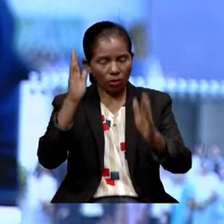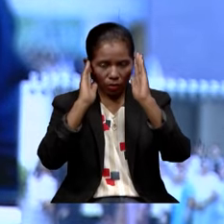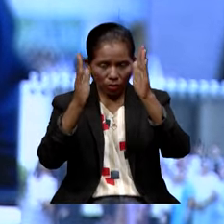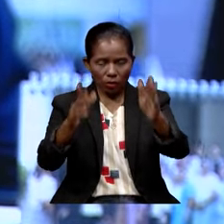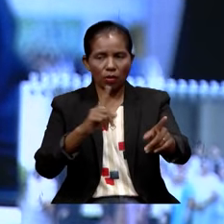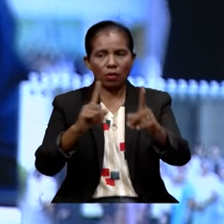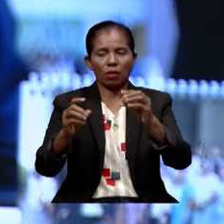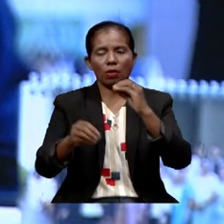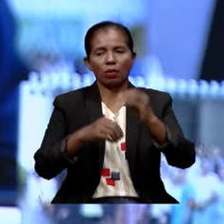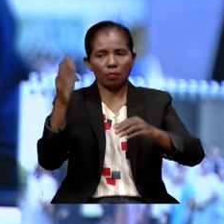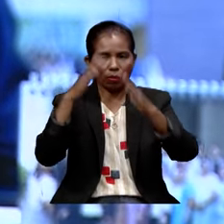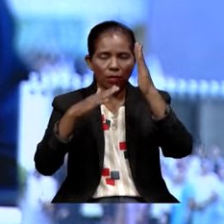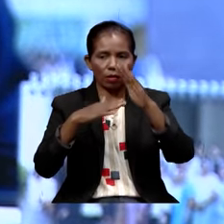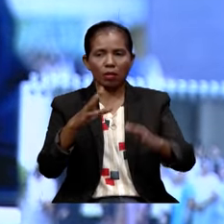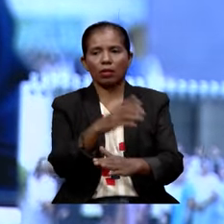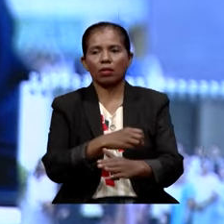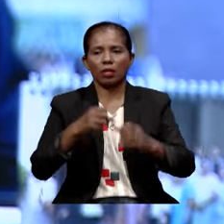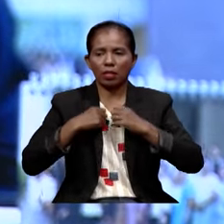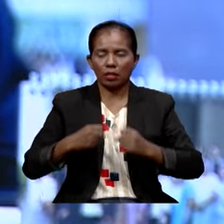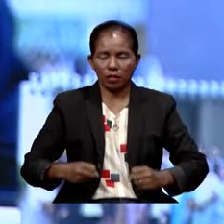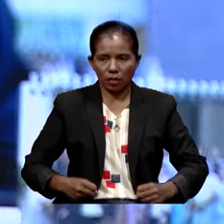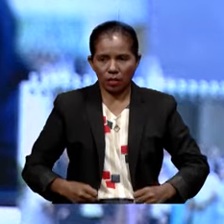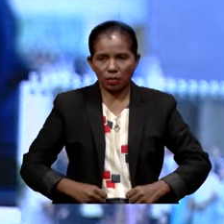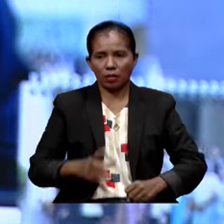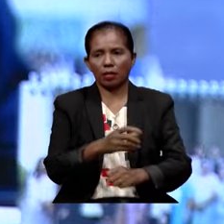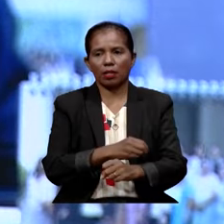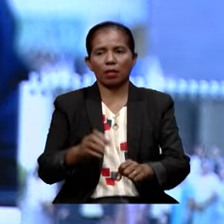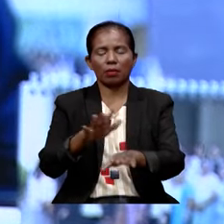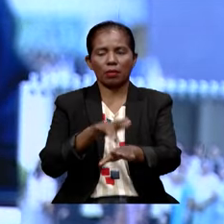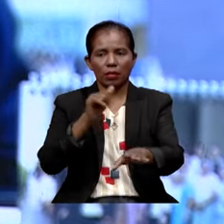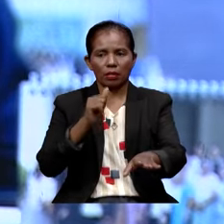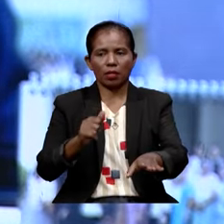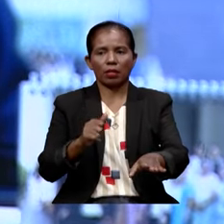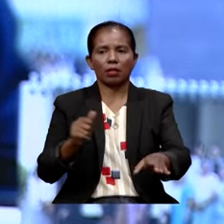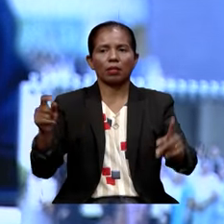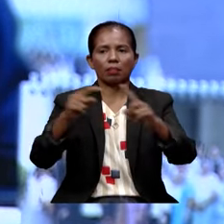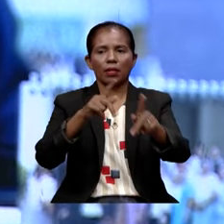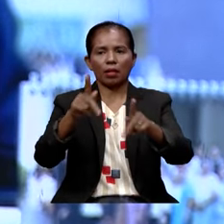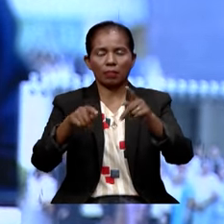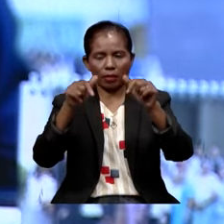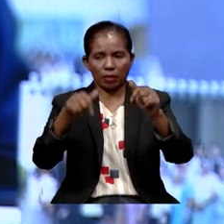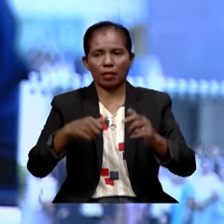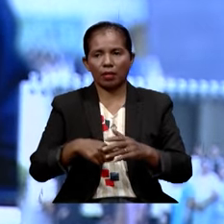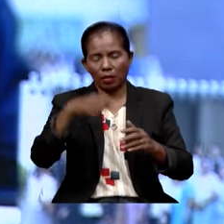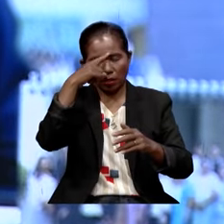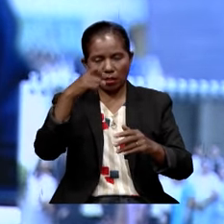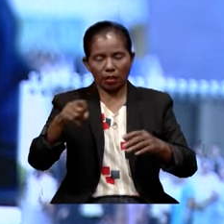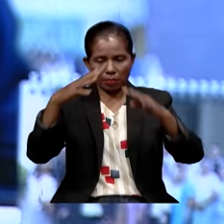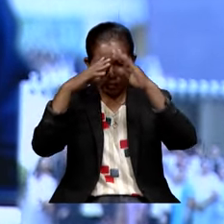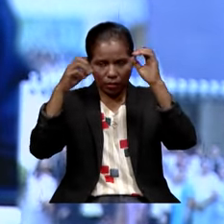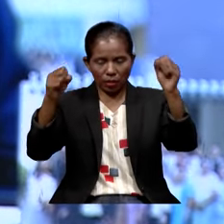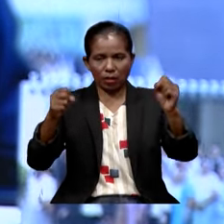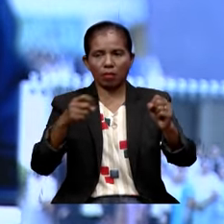solução, problema, uma questão saúde, né, bem, uma afeta imediata para o povo, né? Também é uma presidente da